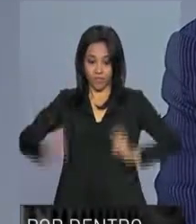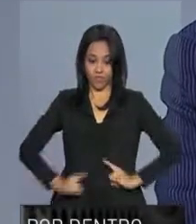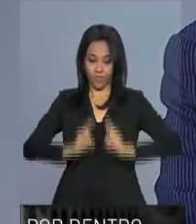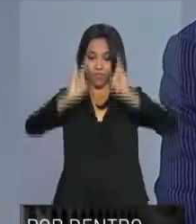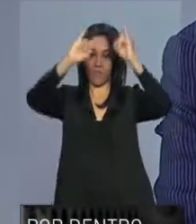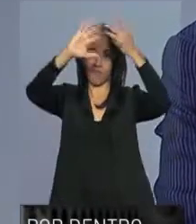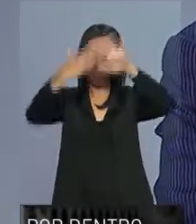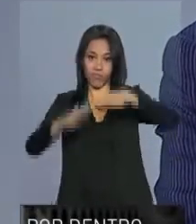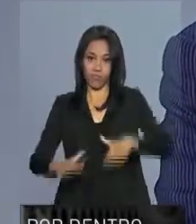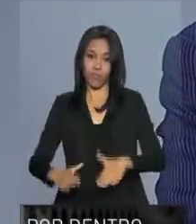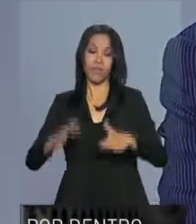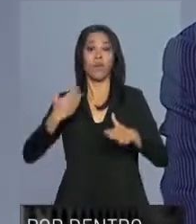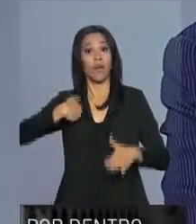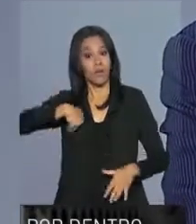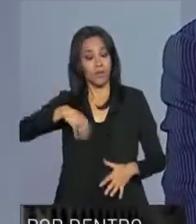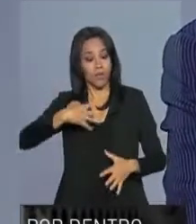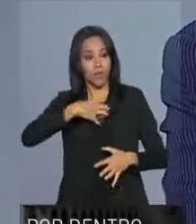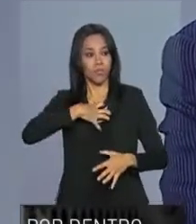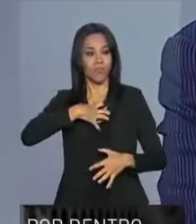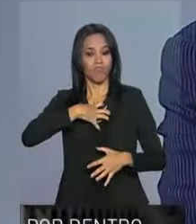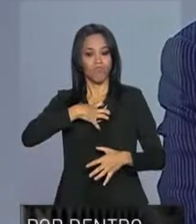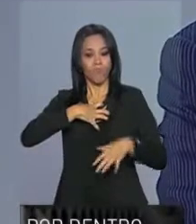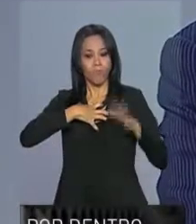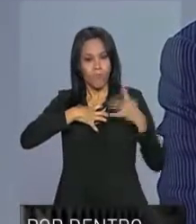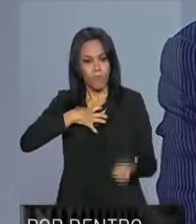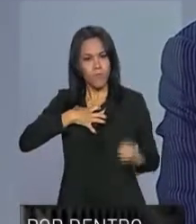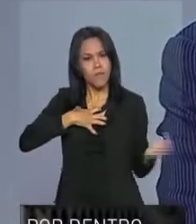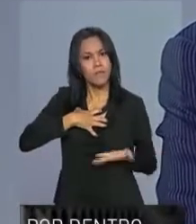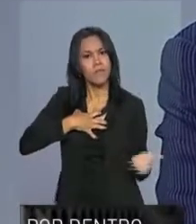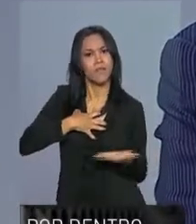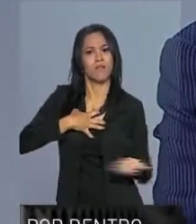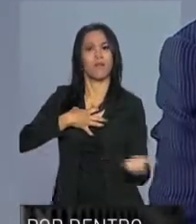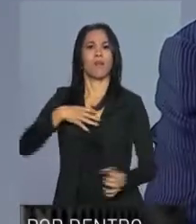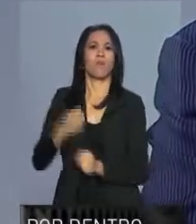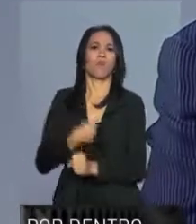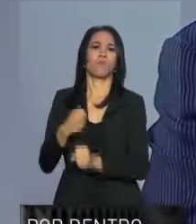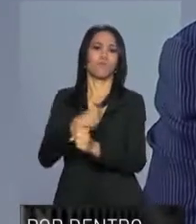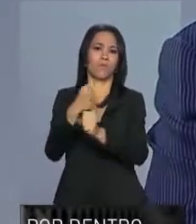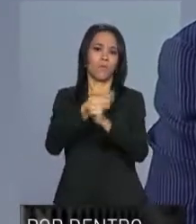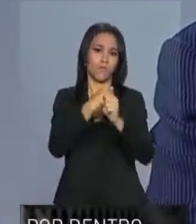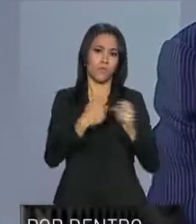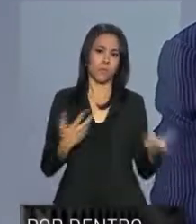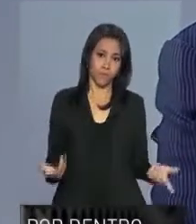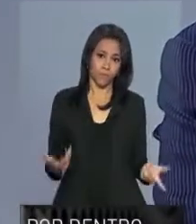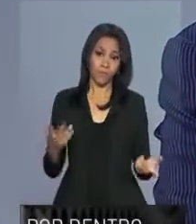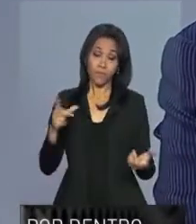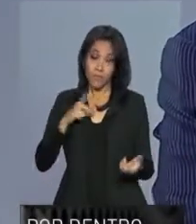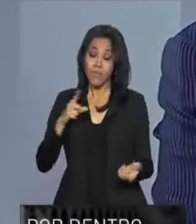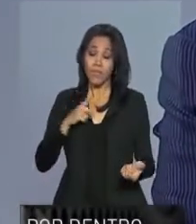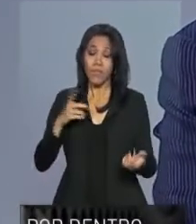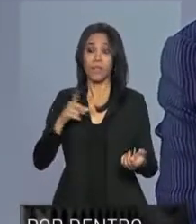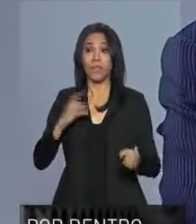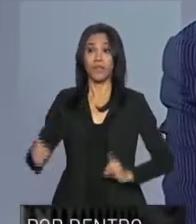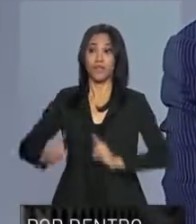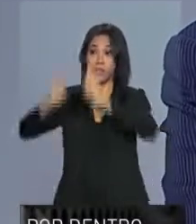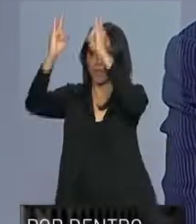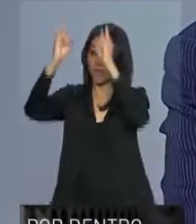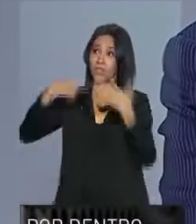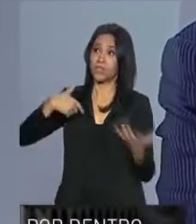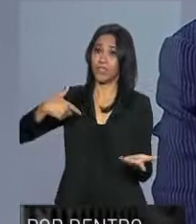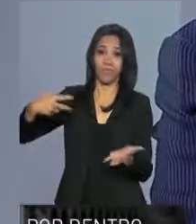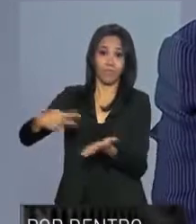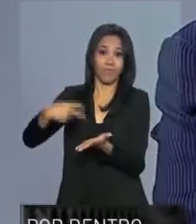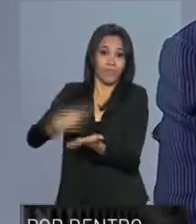o programa que nós desejamos está trabalhando com edifícios que estão ocupados irregularmente ou executados para que a gente possa